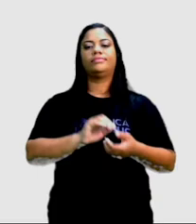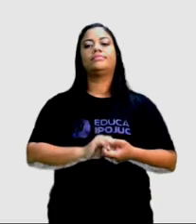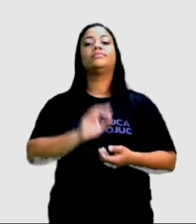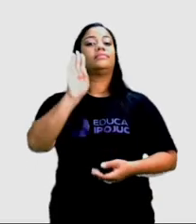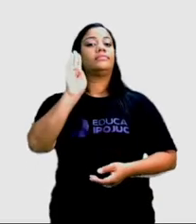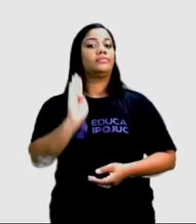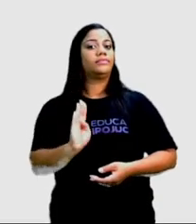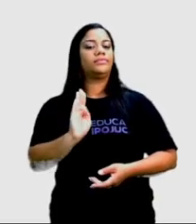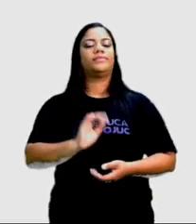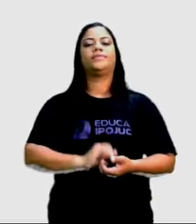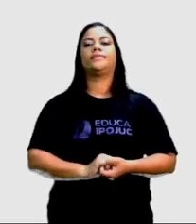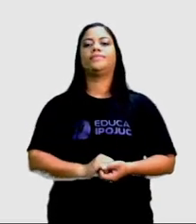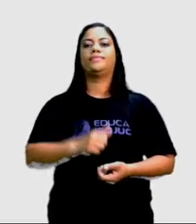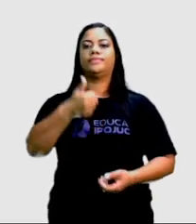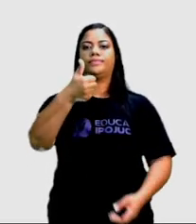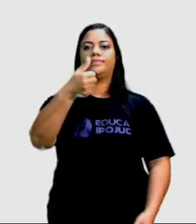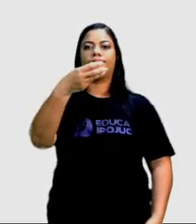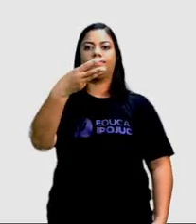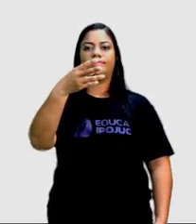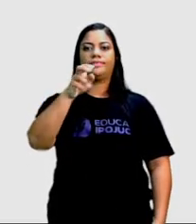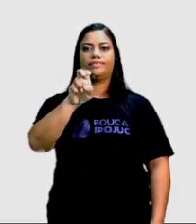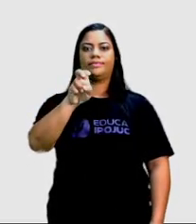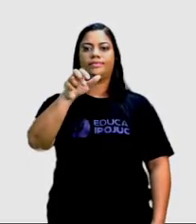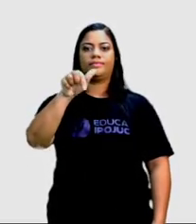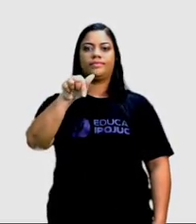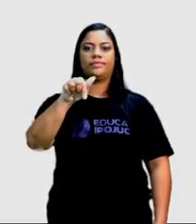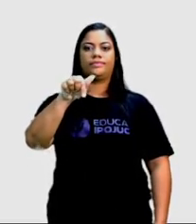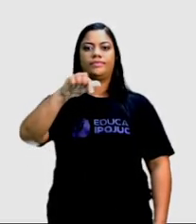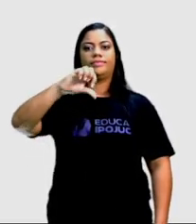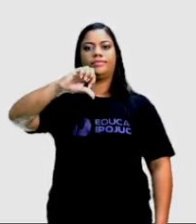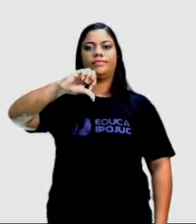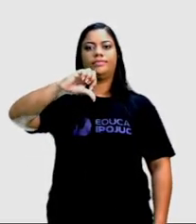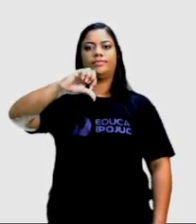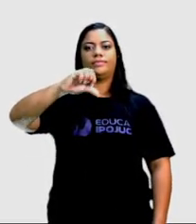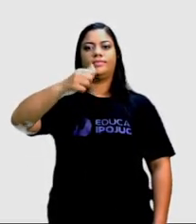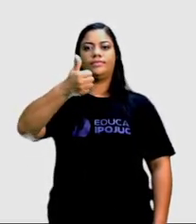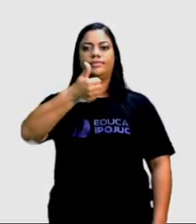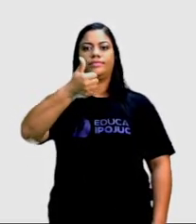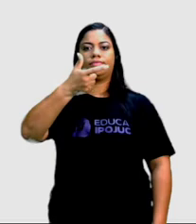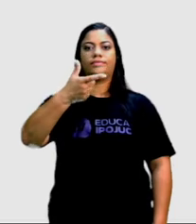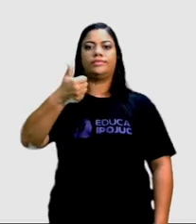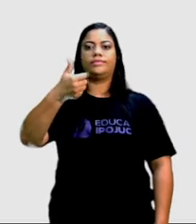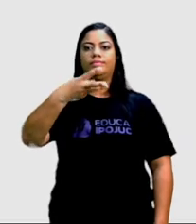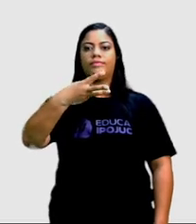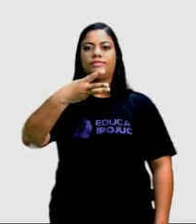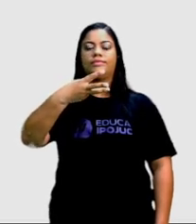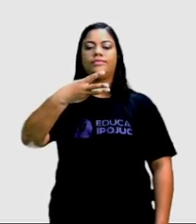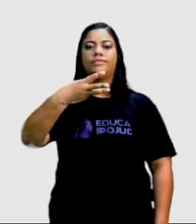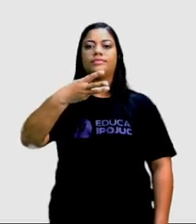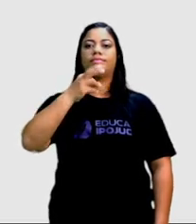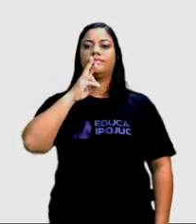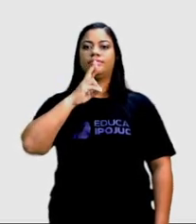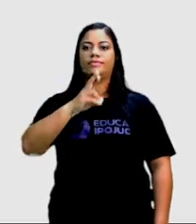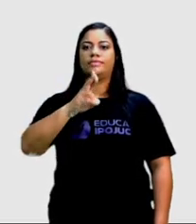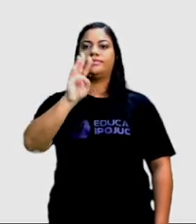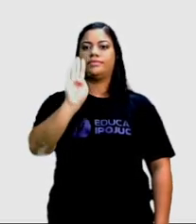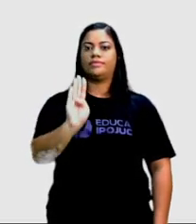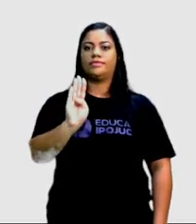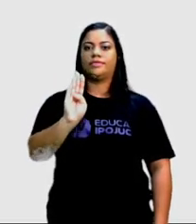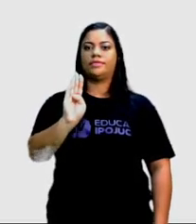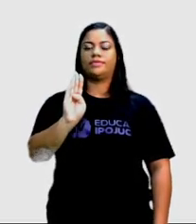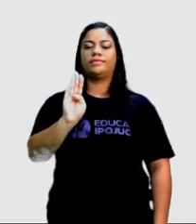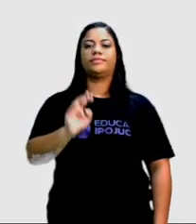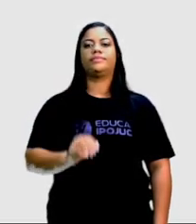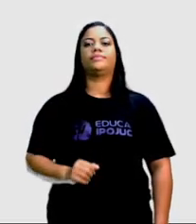letra B. 1, 3, 5, 7, 9, 11, 13. Então a resposta é a letra